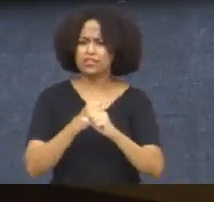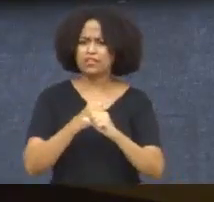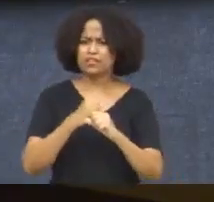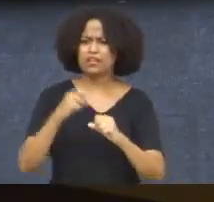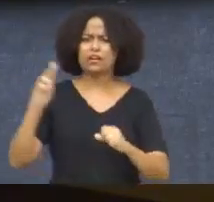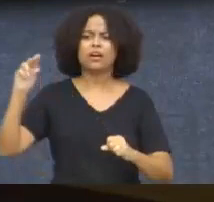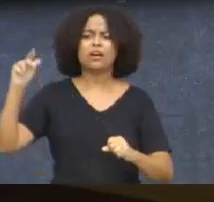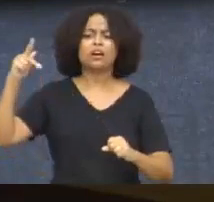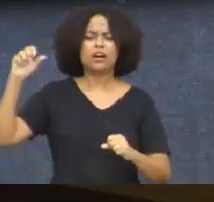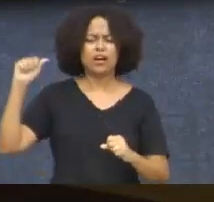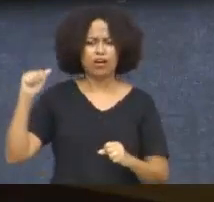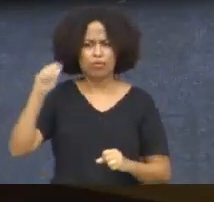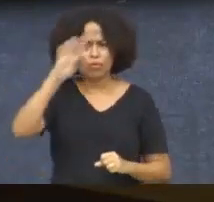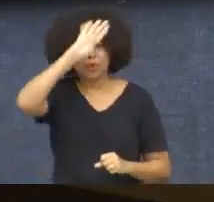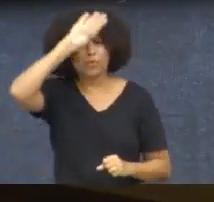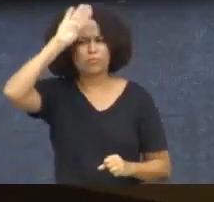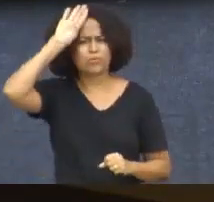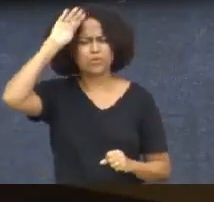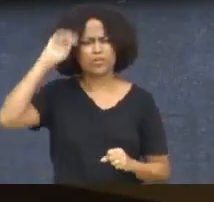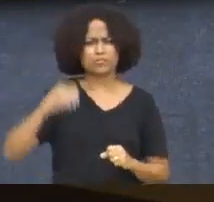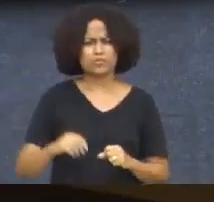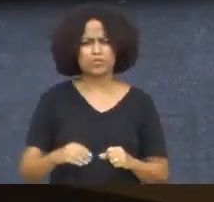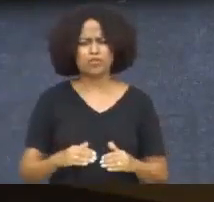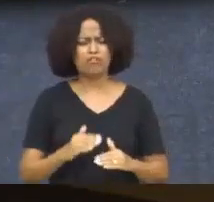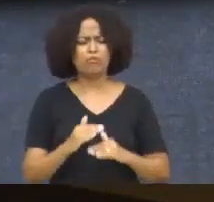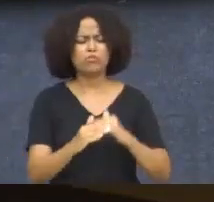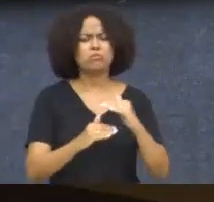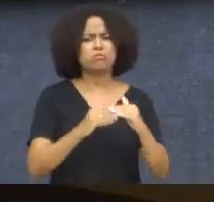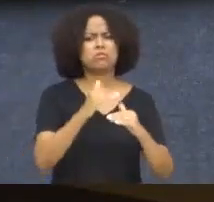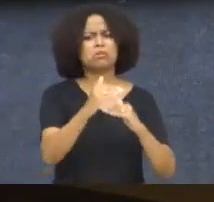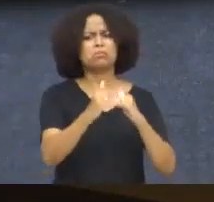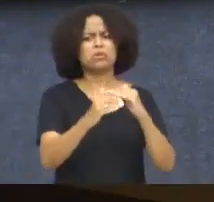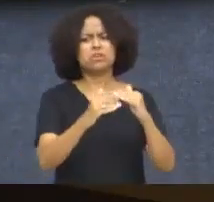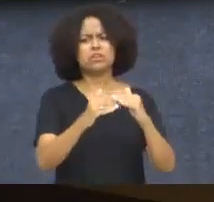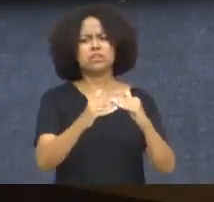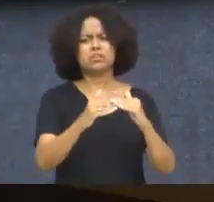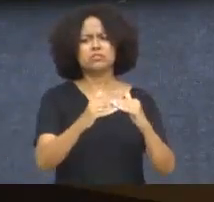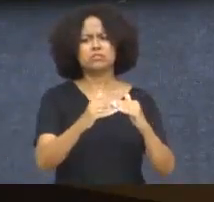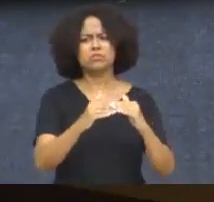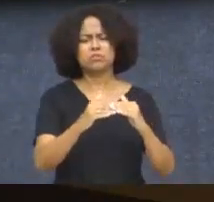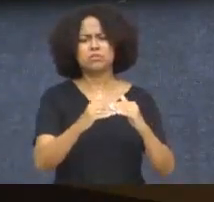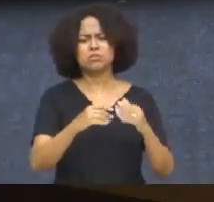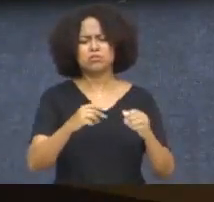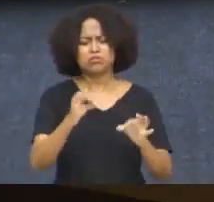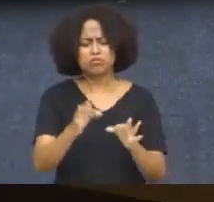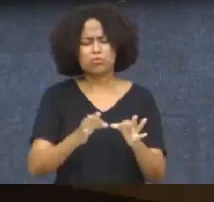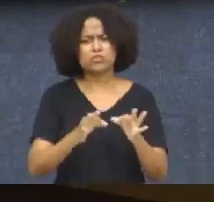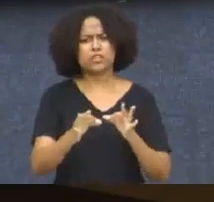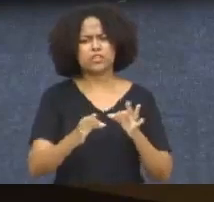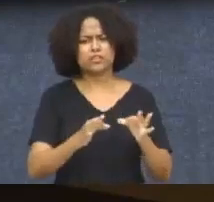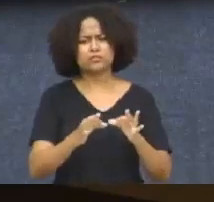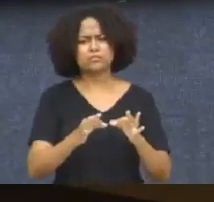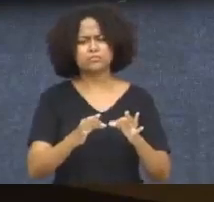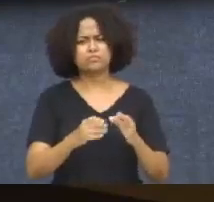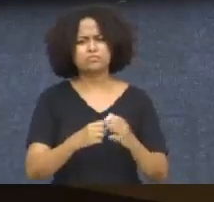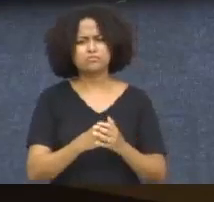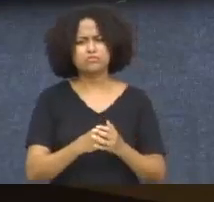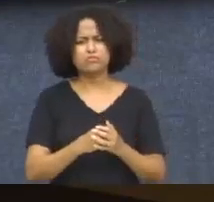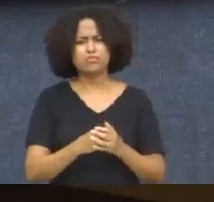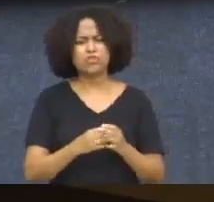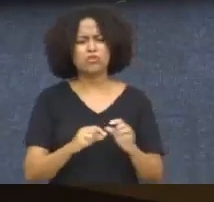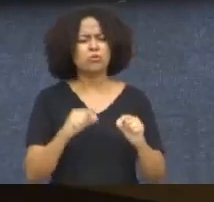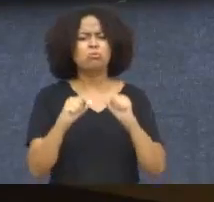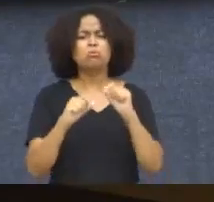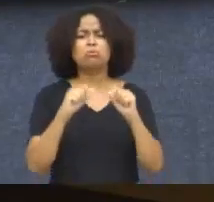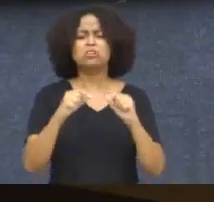como está o andamento do projeto. Então, eu estou aqui, presidente, ver o que, que nós, Câmara Municipal de Belo Horizonte, podemos fazer